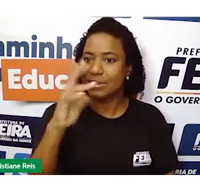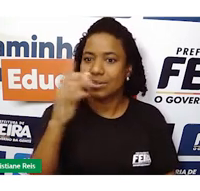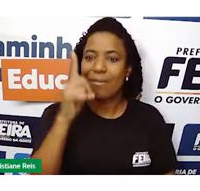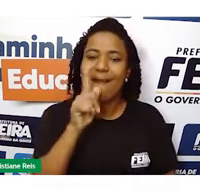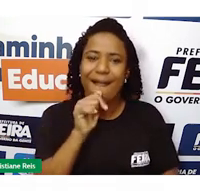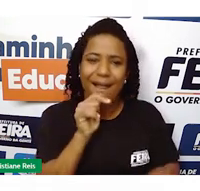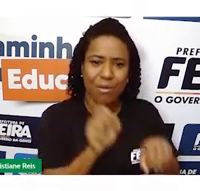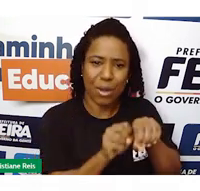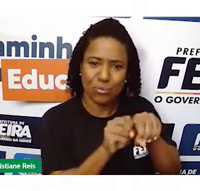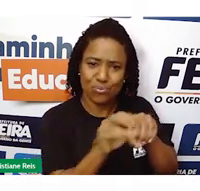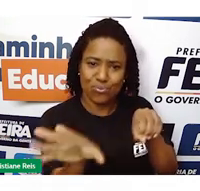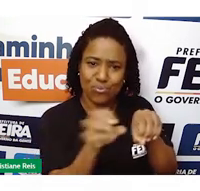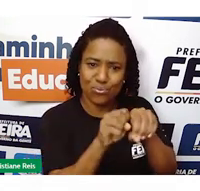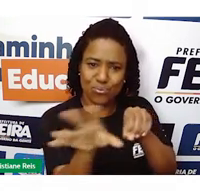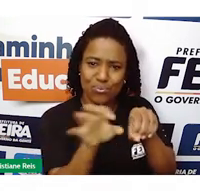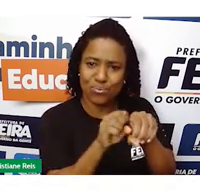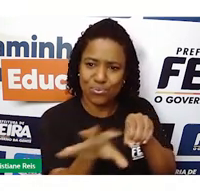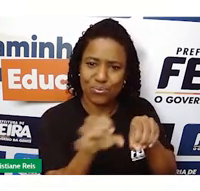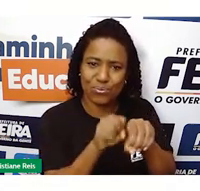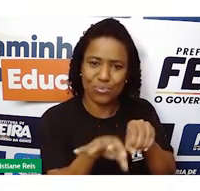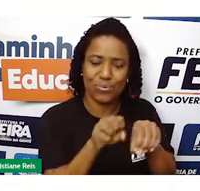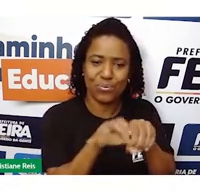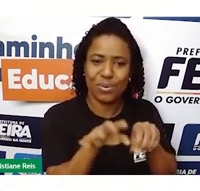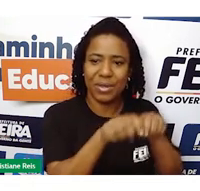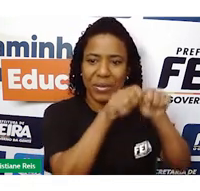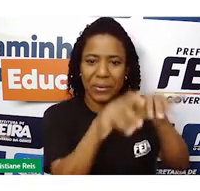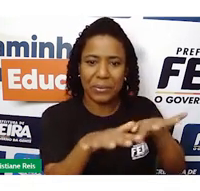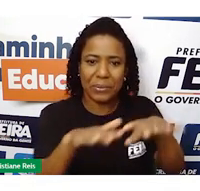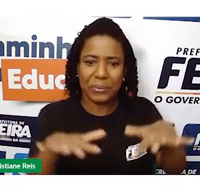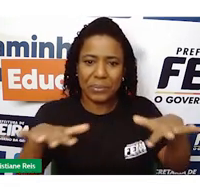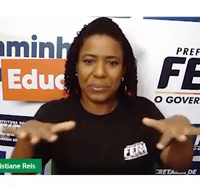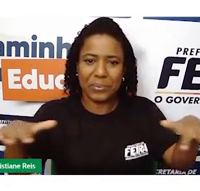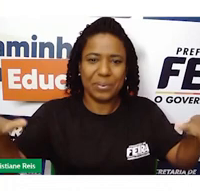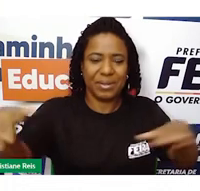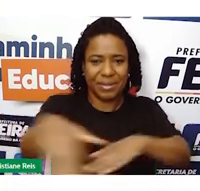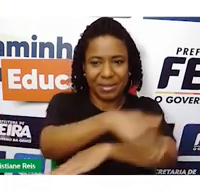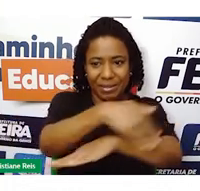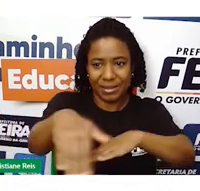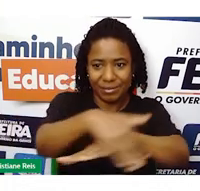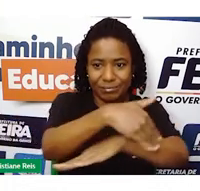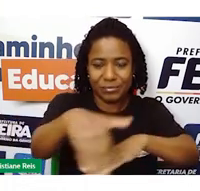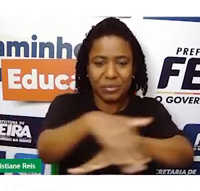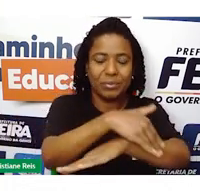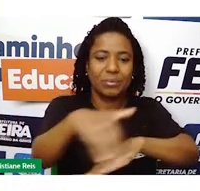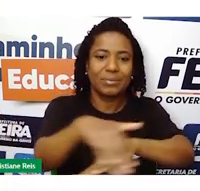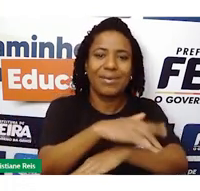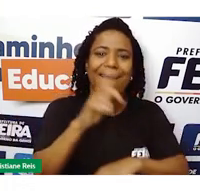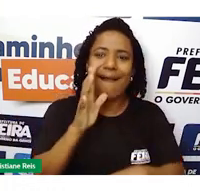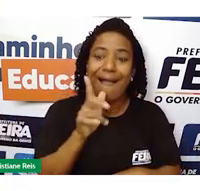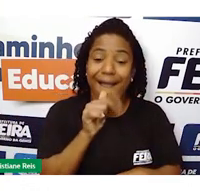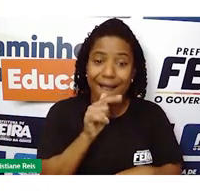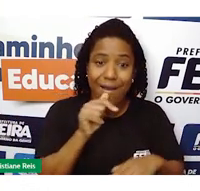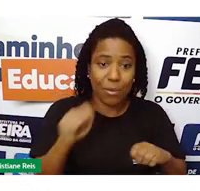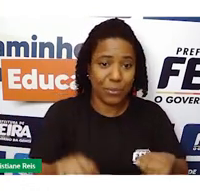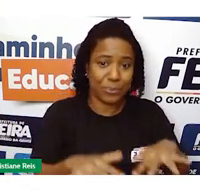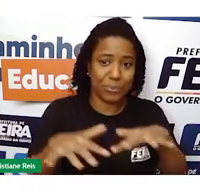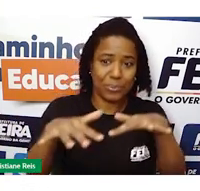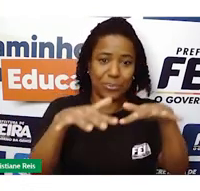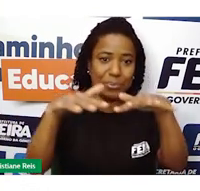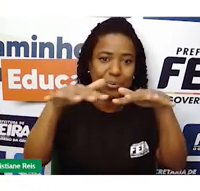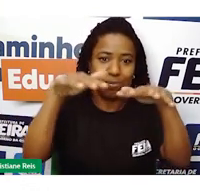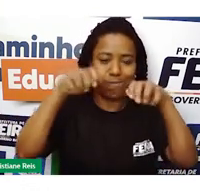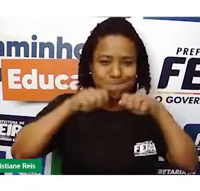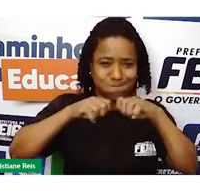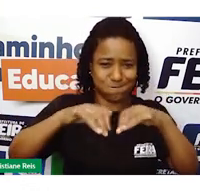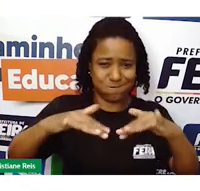de um cano, que forma um pequeno rio próximo ao meio-fio. A demora foi tanta que a água chegou a atingir um